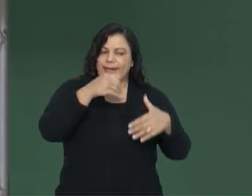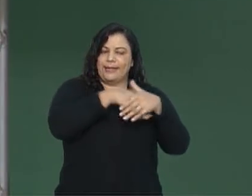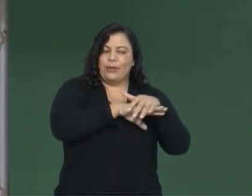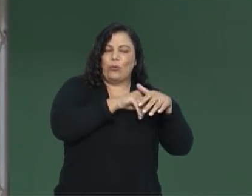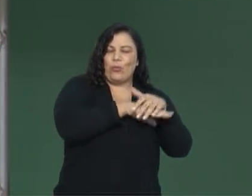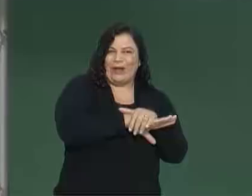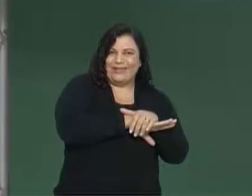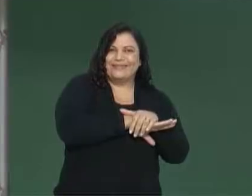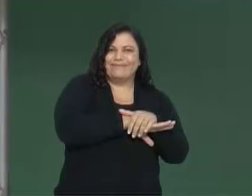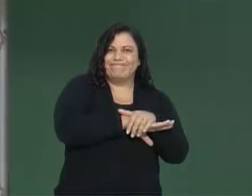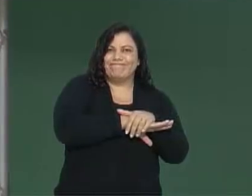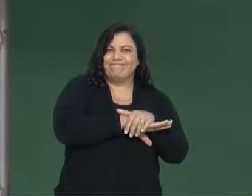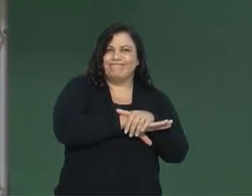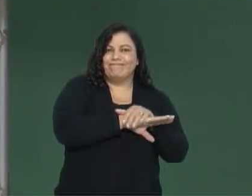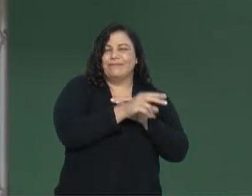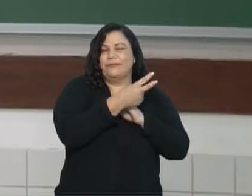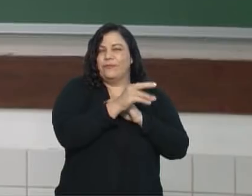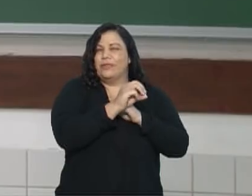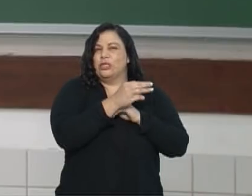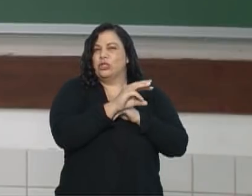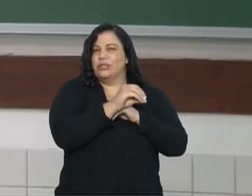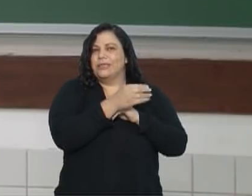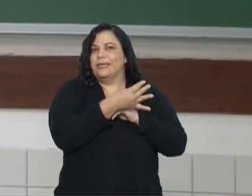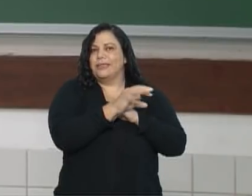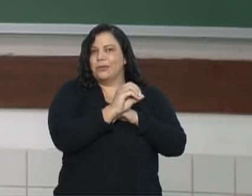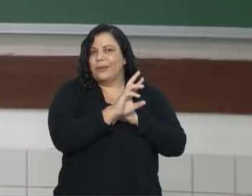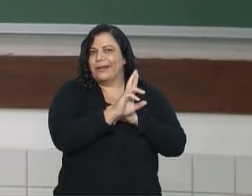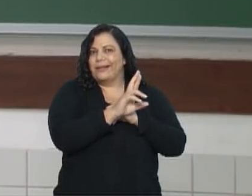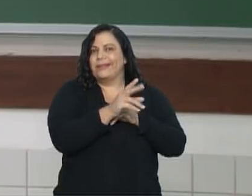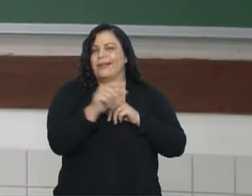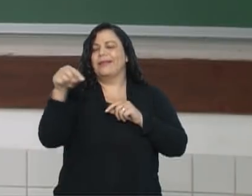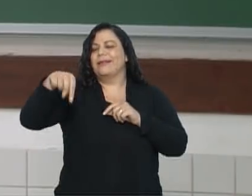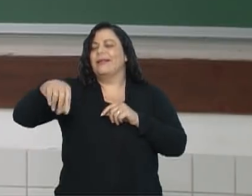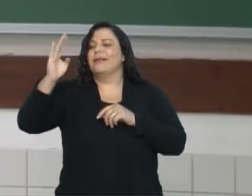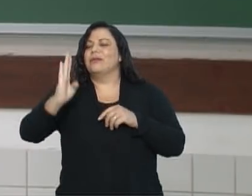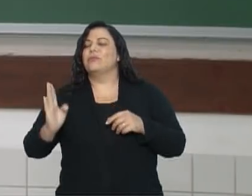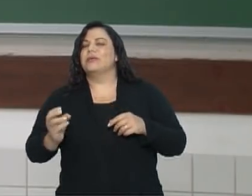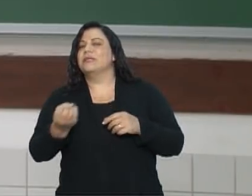até 40. Quanto que nós guardamos no Brasil?